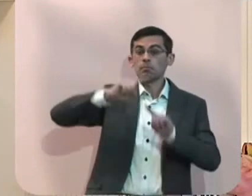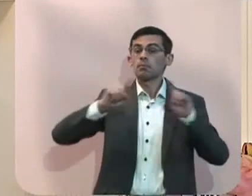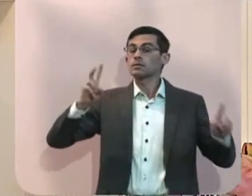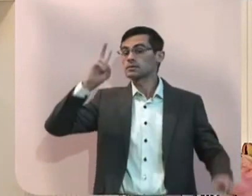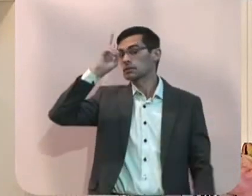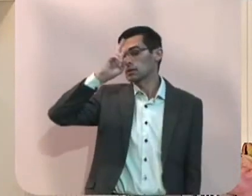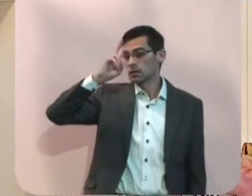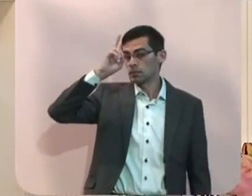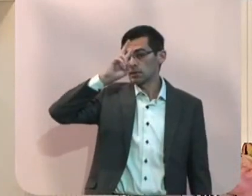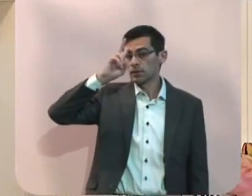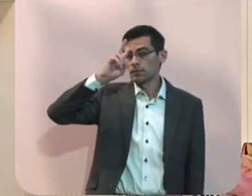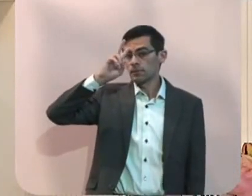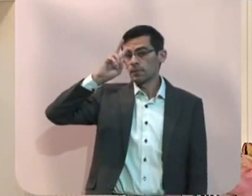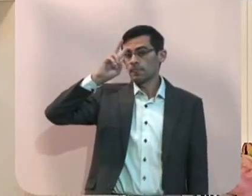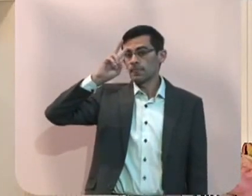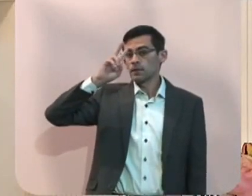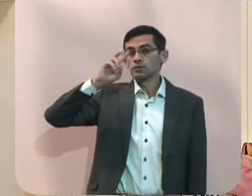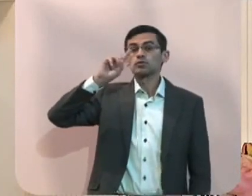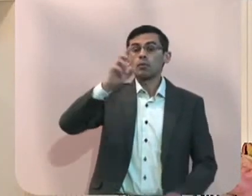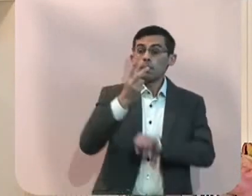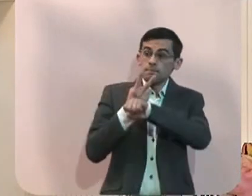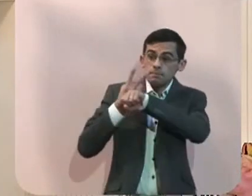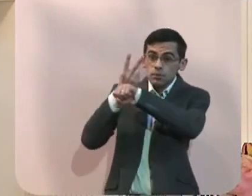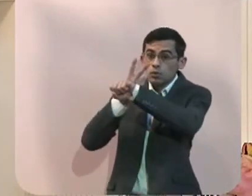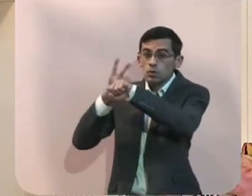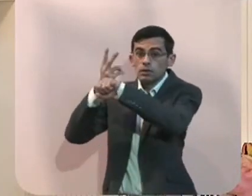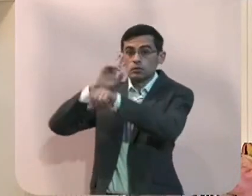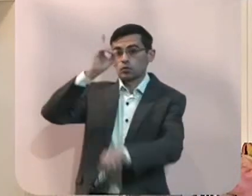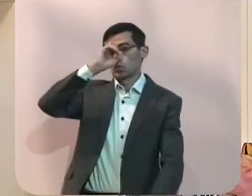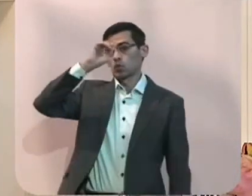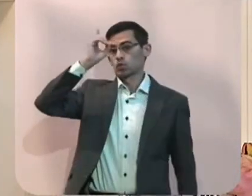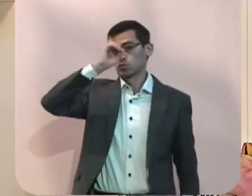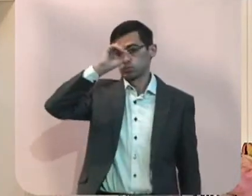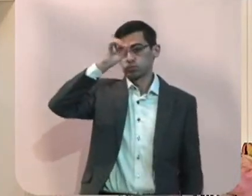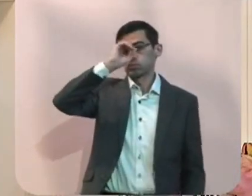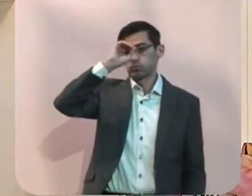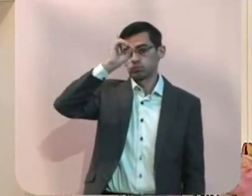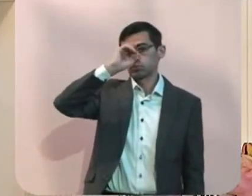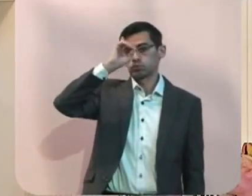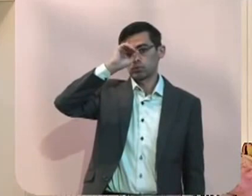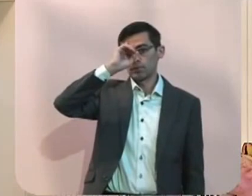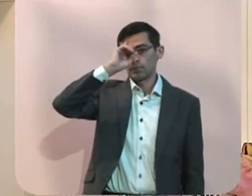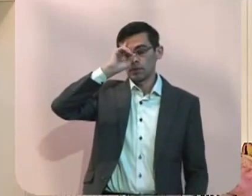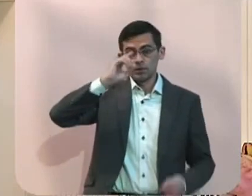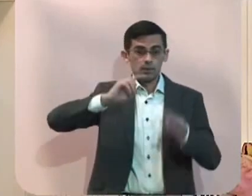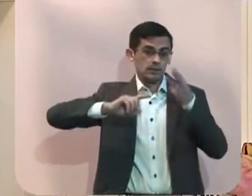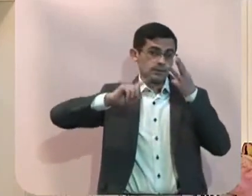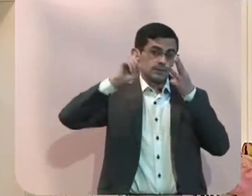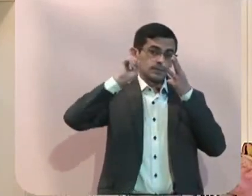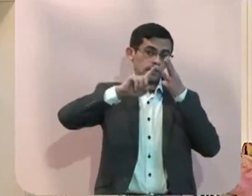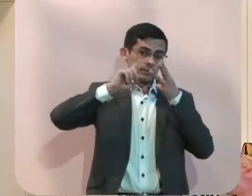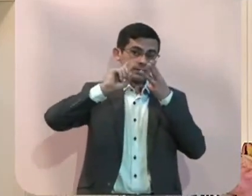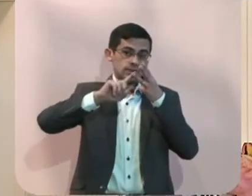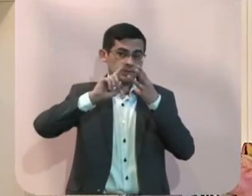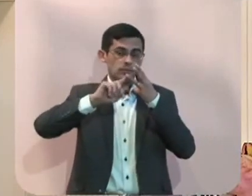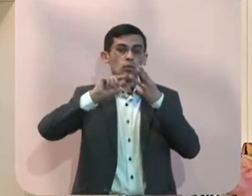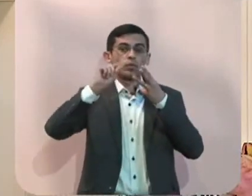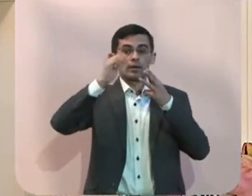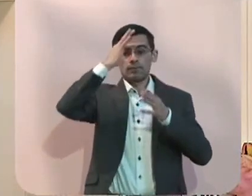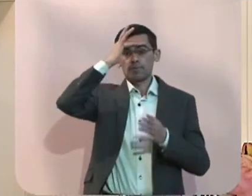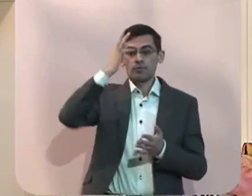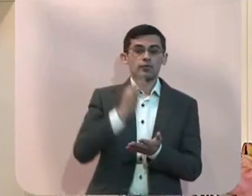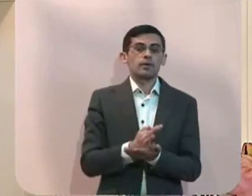lembre-se, essa é uma busca constante, todo dia. terceira qualidade desse homem era a